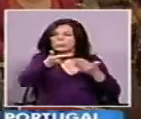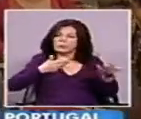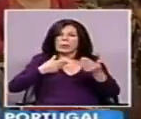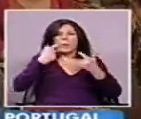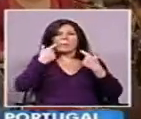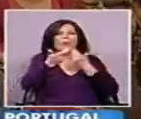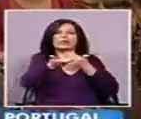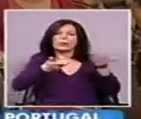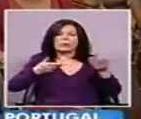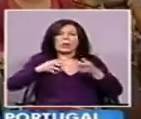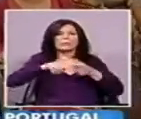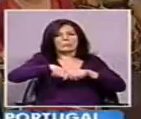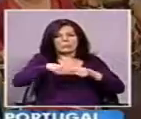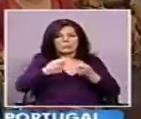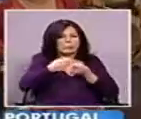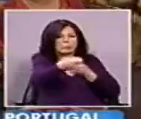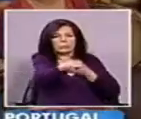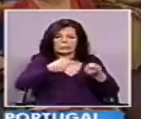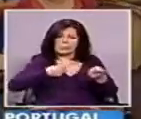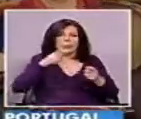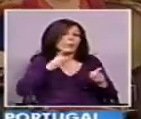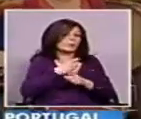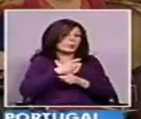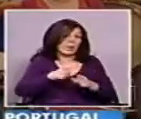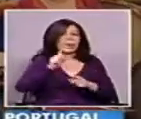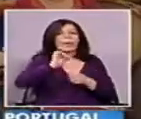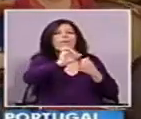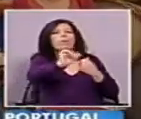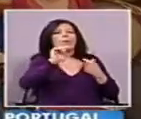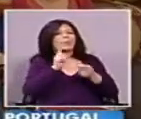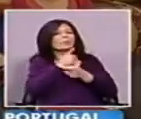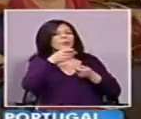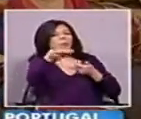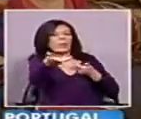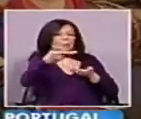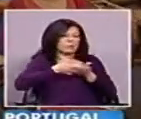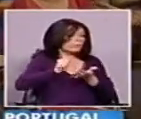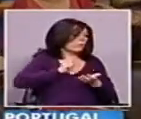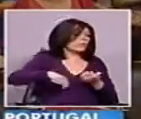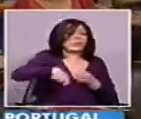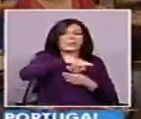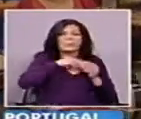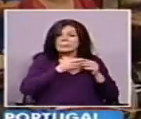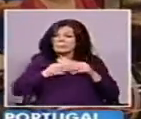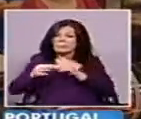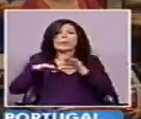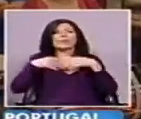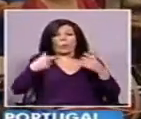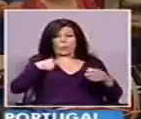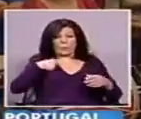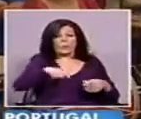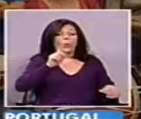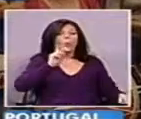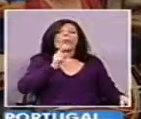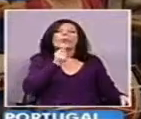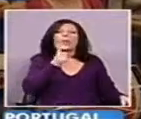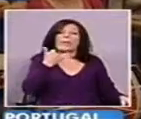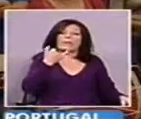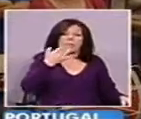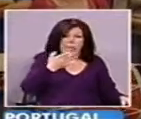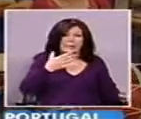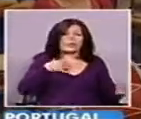os outros e também partilhar a música deles com a nossa orquestra. Então, nós vamos tocar o dia 27